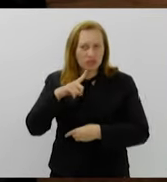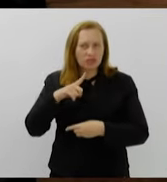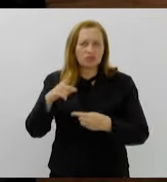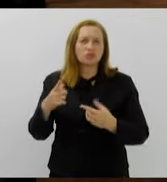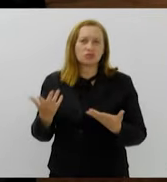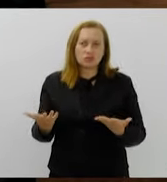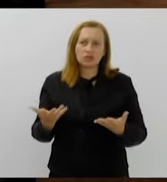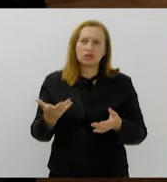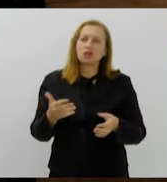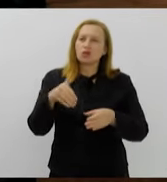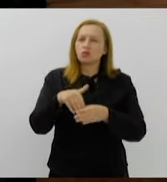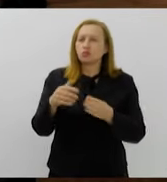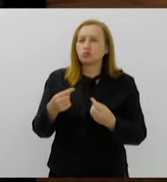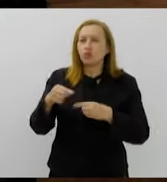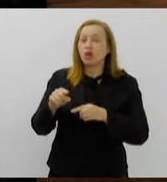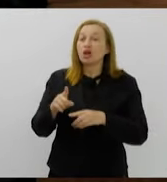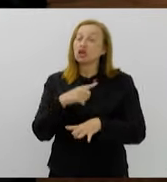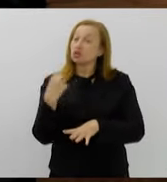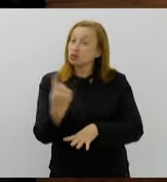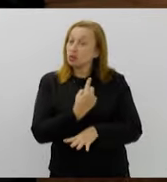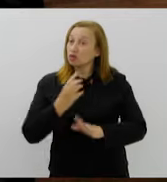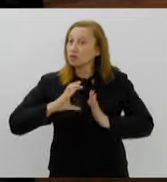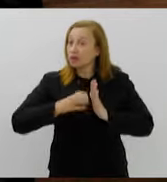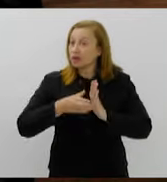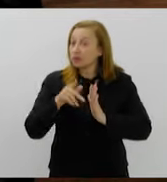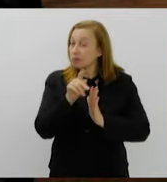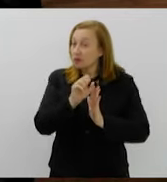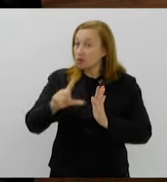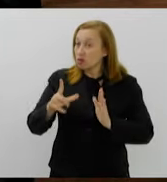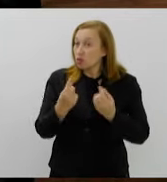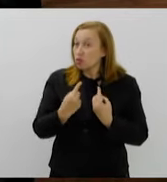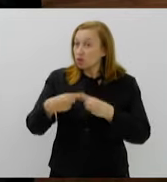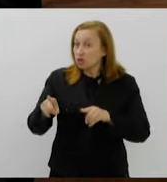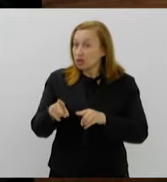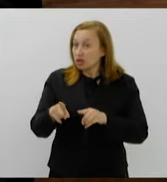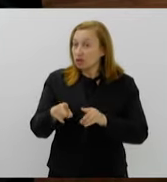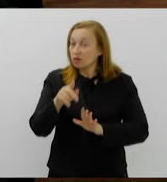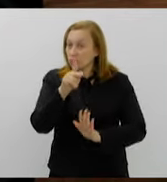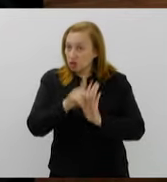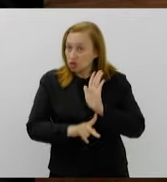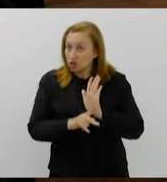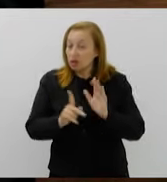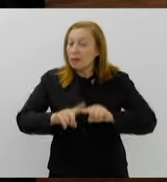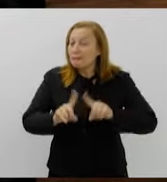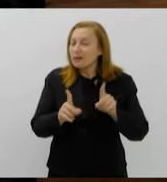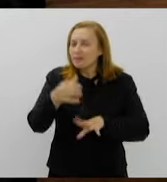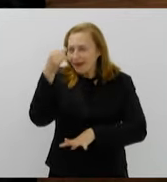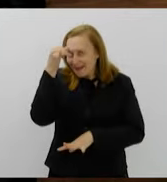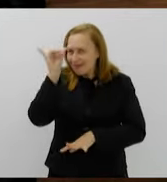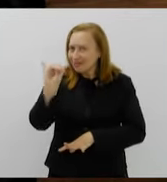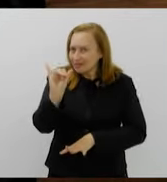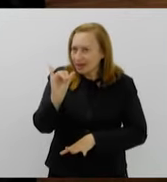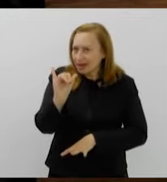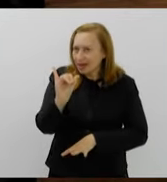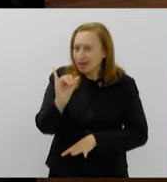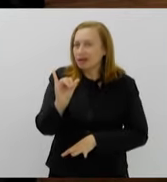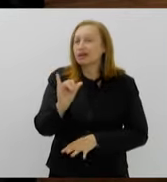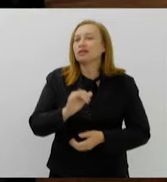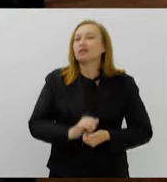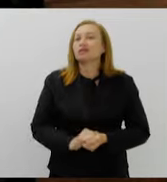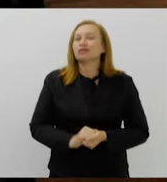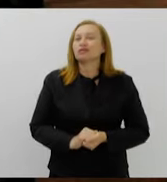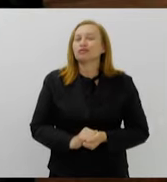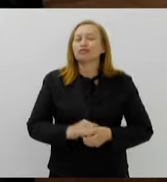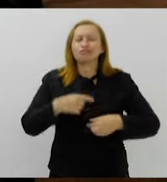casa e nós da bancada pessoal somos contrários a esse projeto mas para evitar tanto o esgarçamento